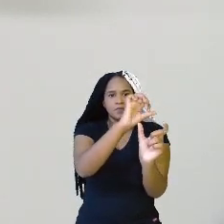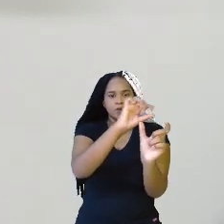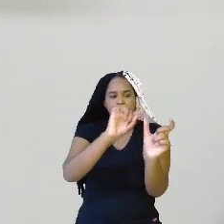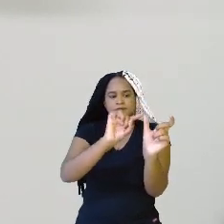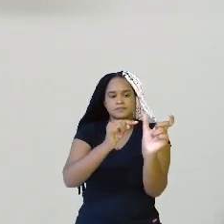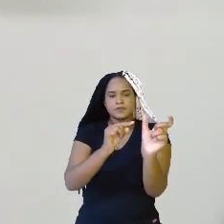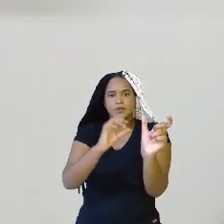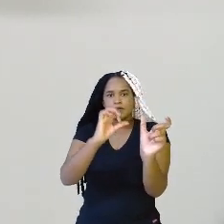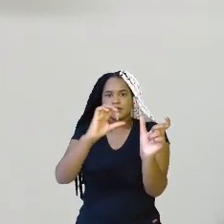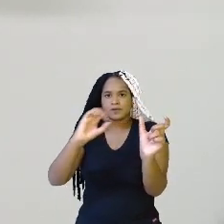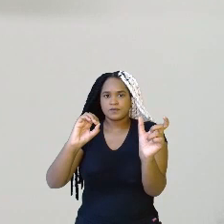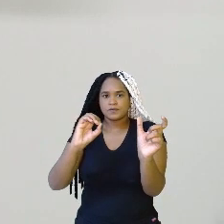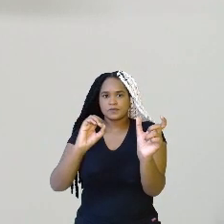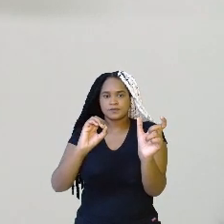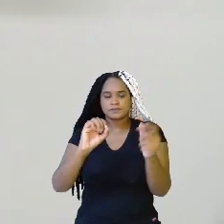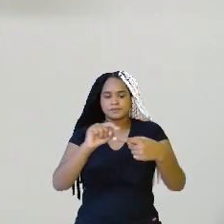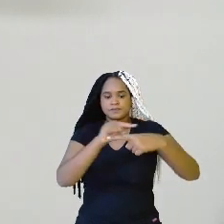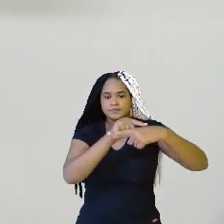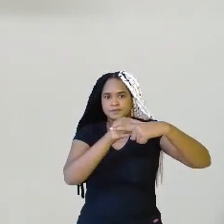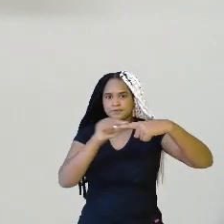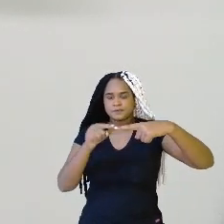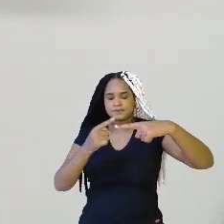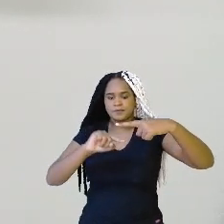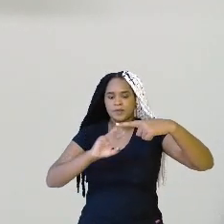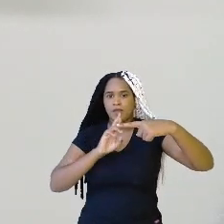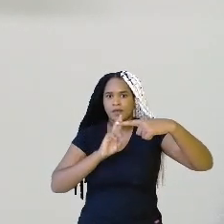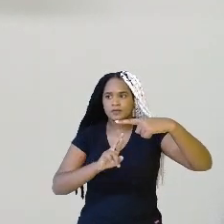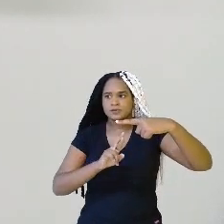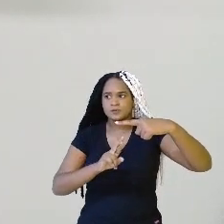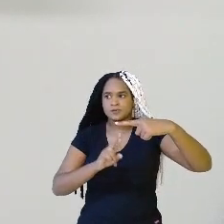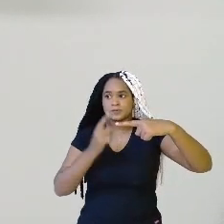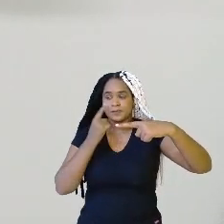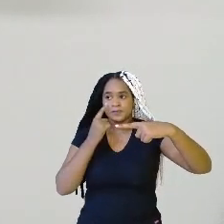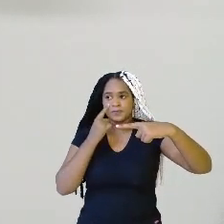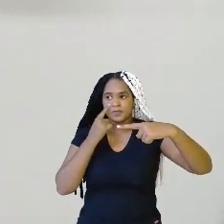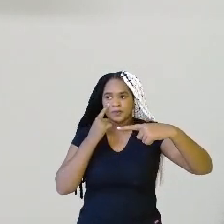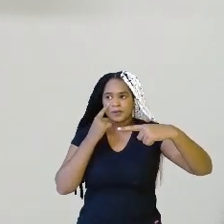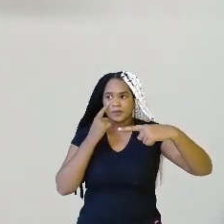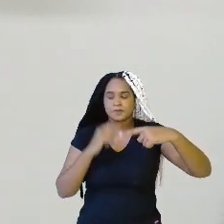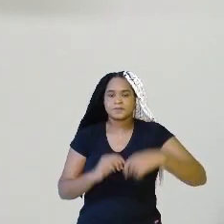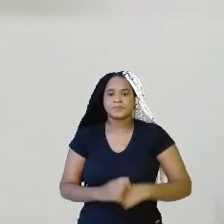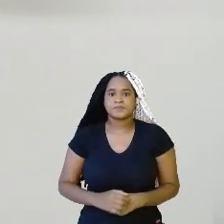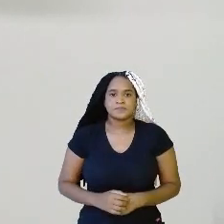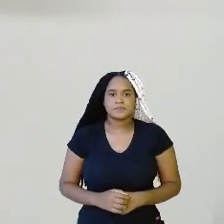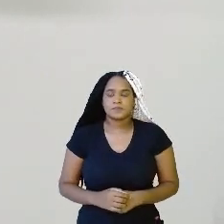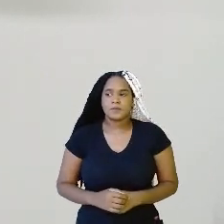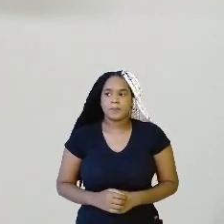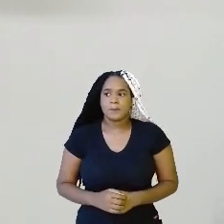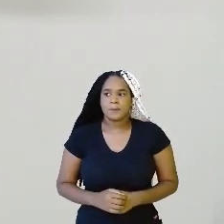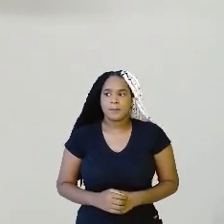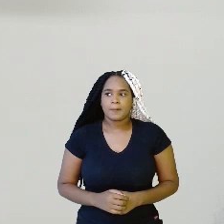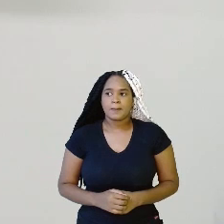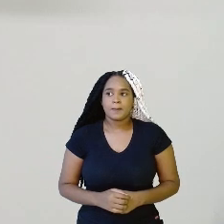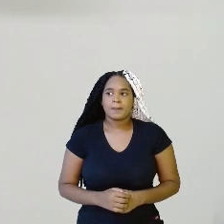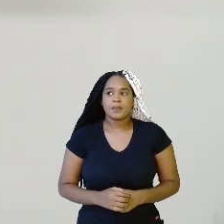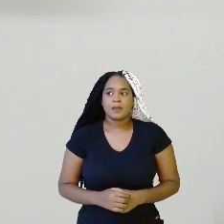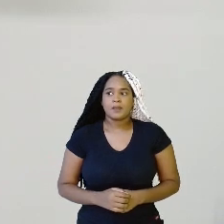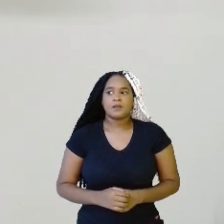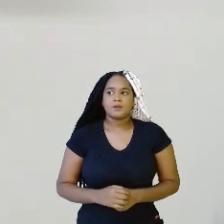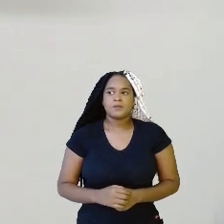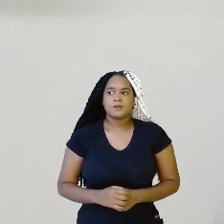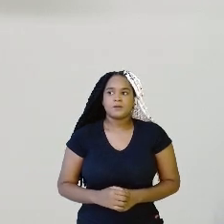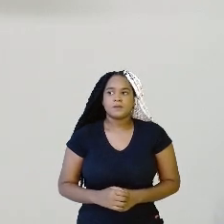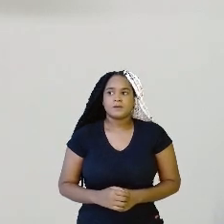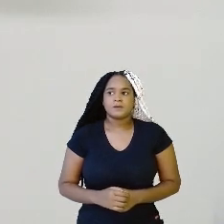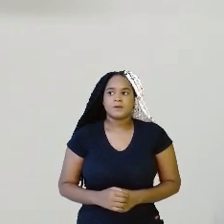Respondendo rapidamente, 9 menos 0 é 9, 9 menos 9, 0. 9